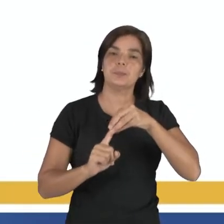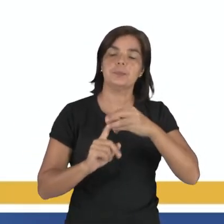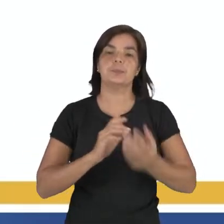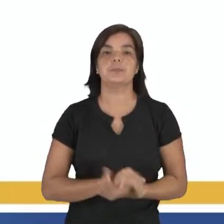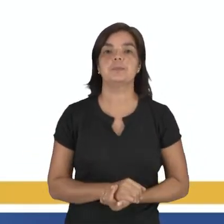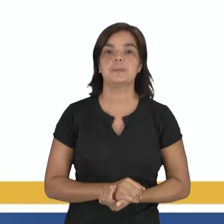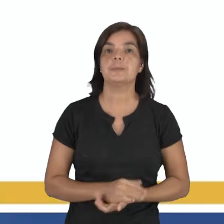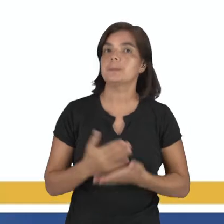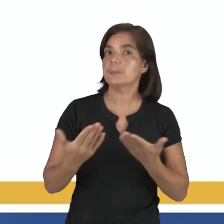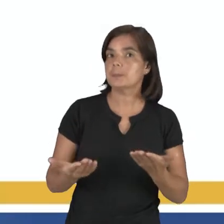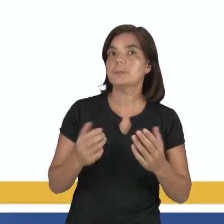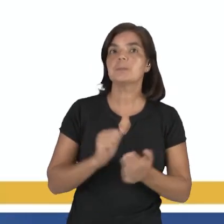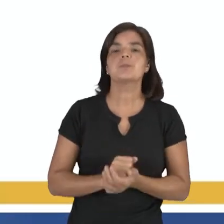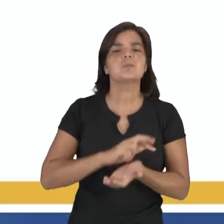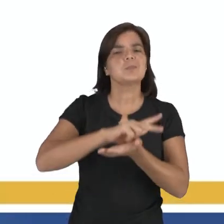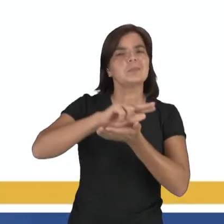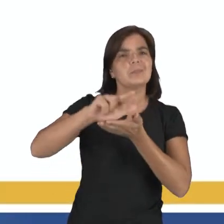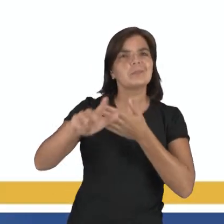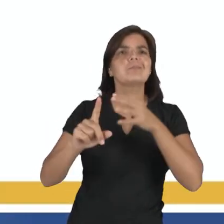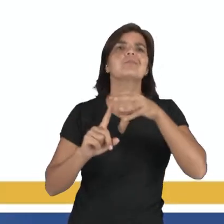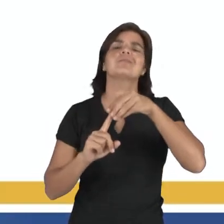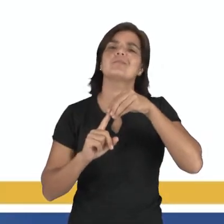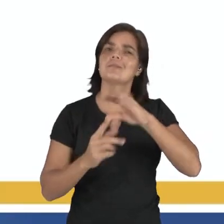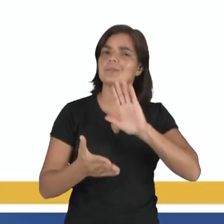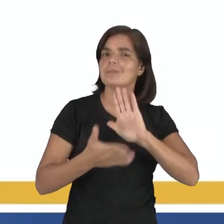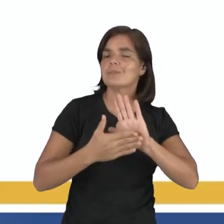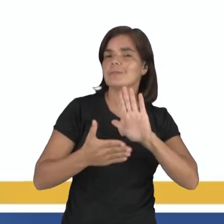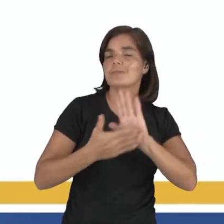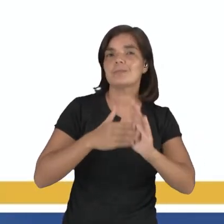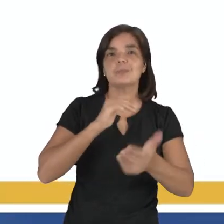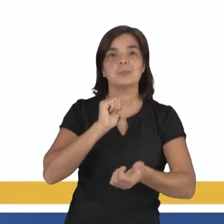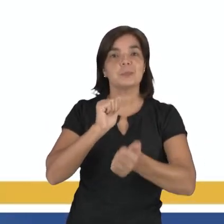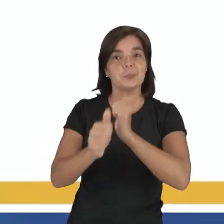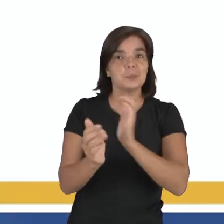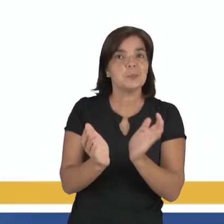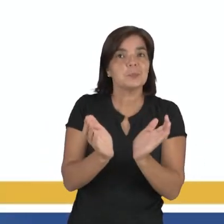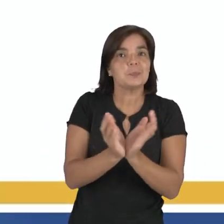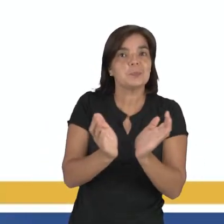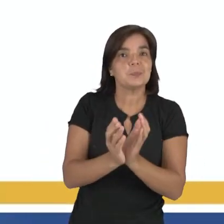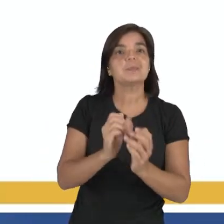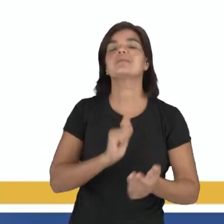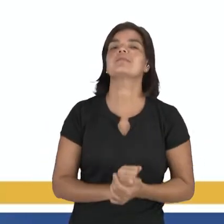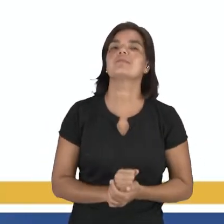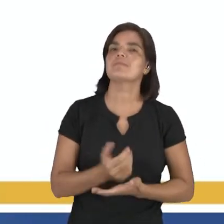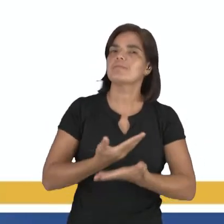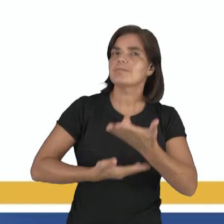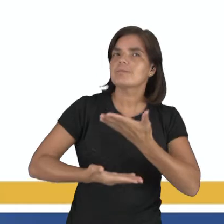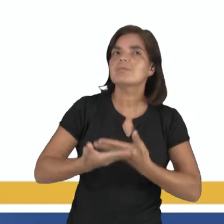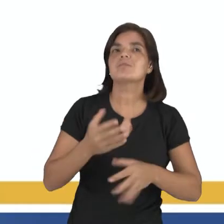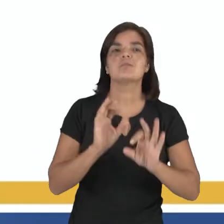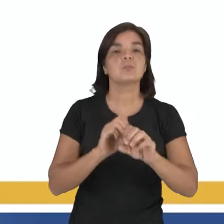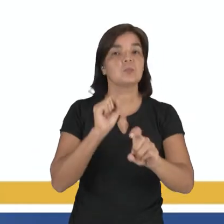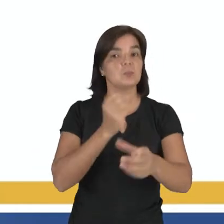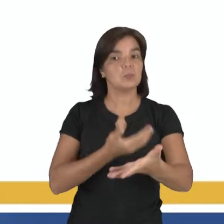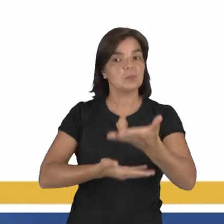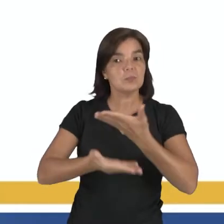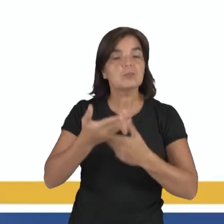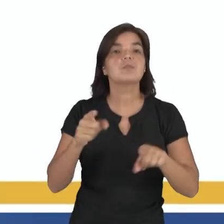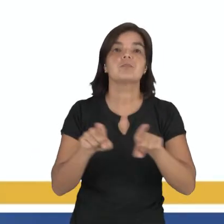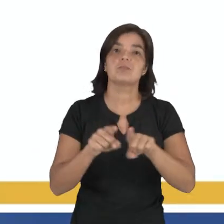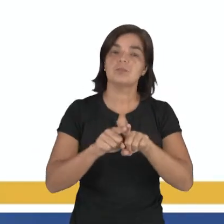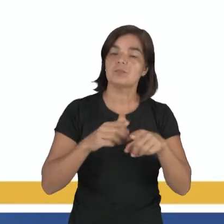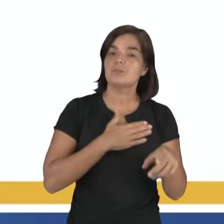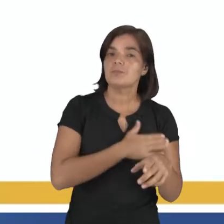dos objetivos. Entretanto, são vários objetivos propostos com os esportes coletivos, a recreação, a